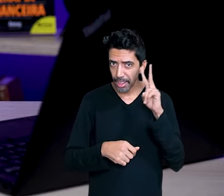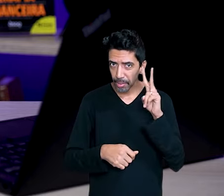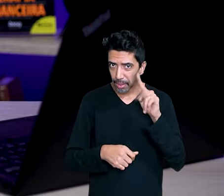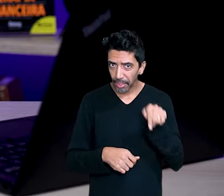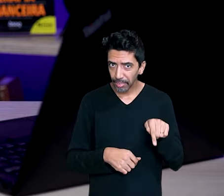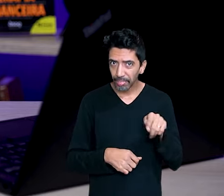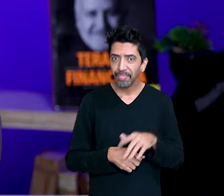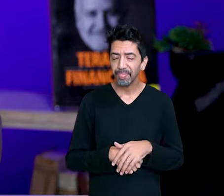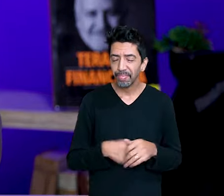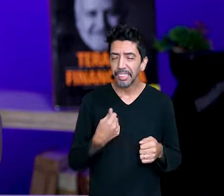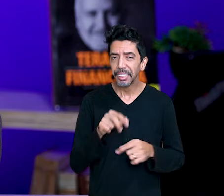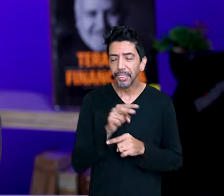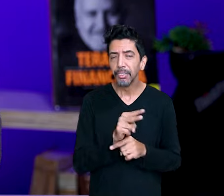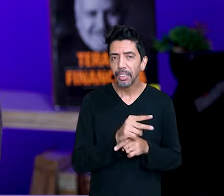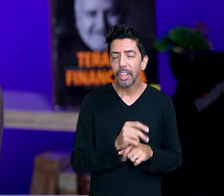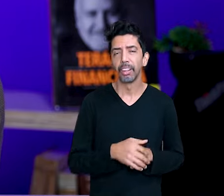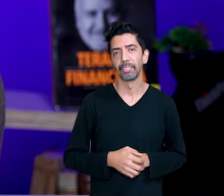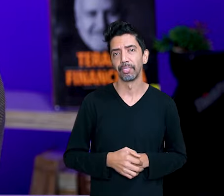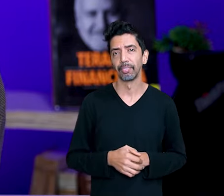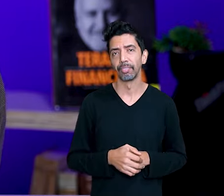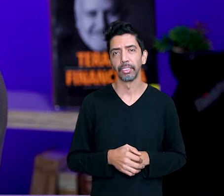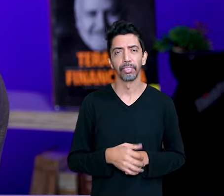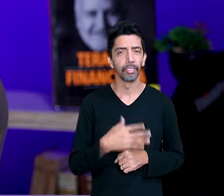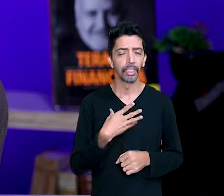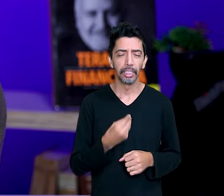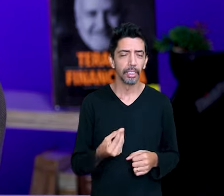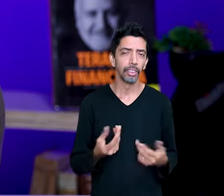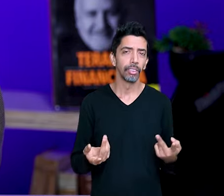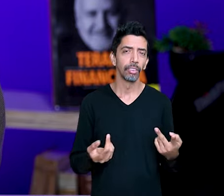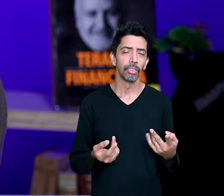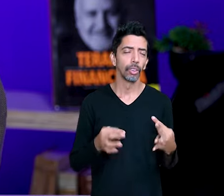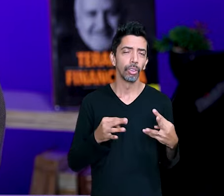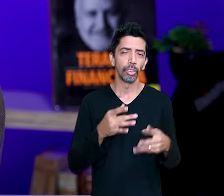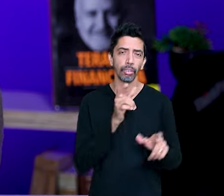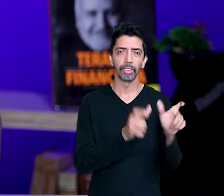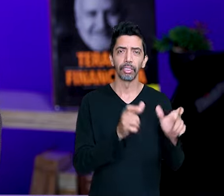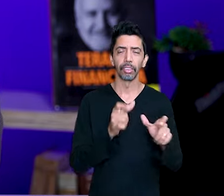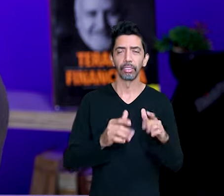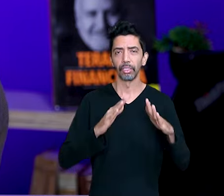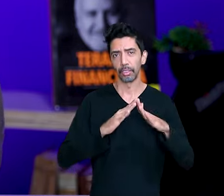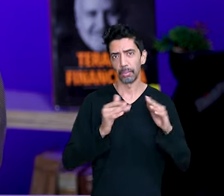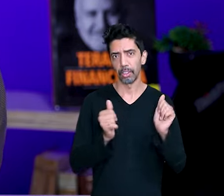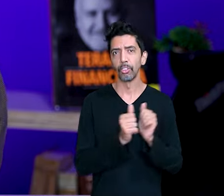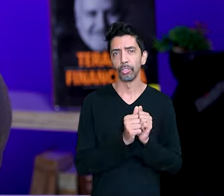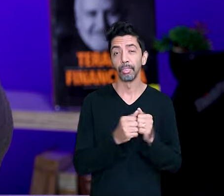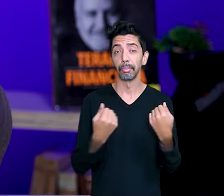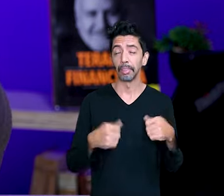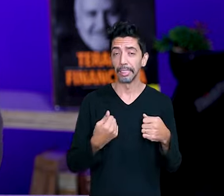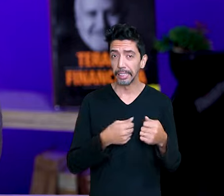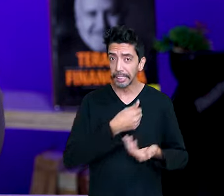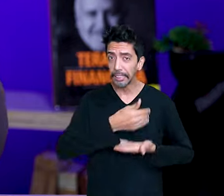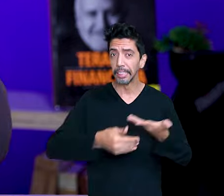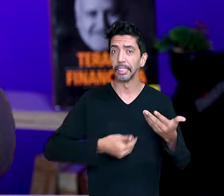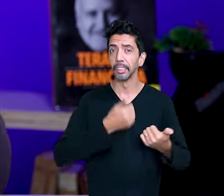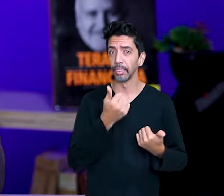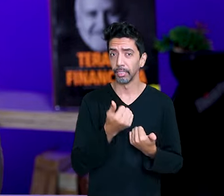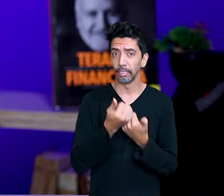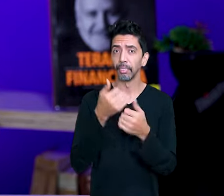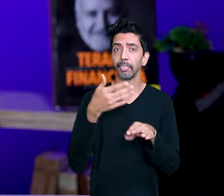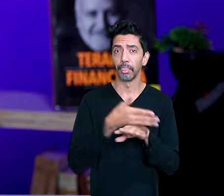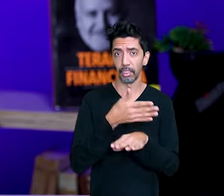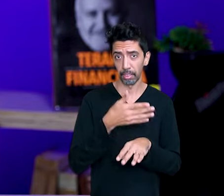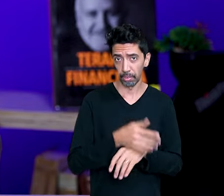precisa ser cuidado. Os filhos, né, todos os componentes ali, membros da família, precisam estar envolvidos na